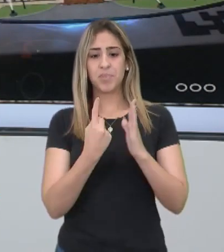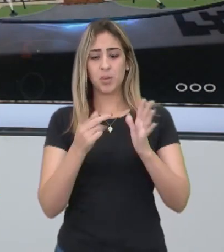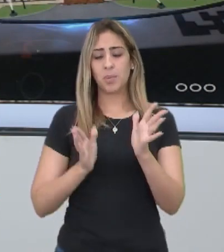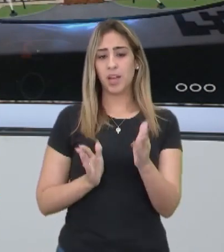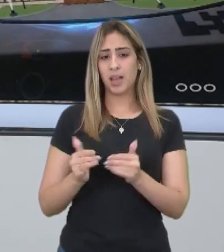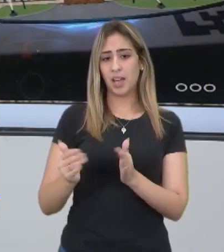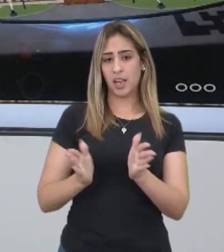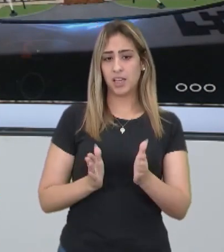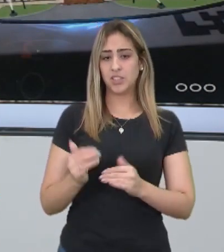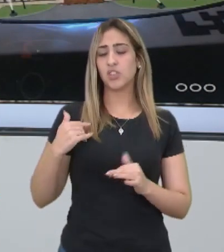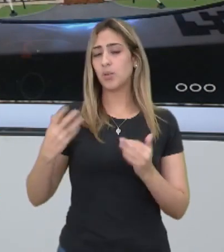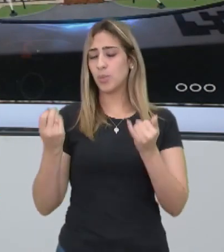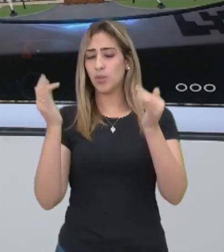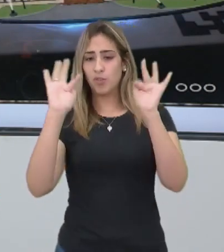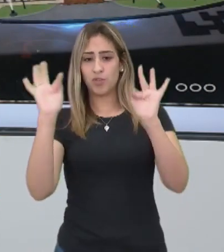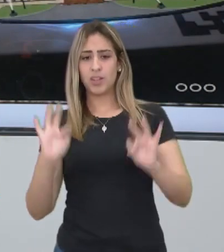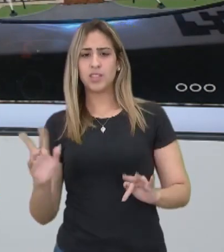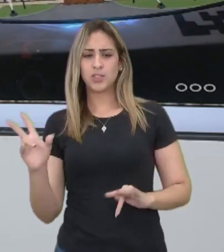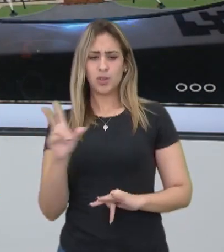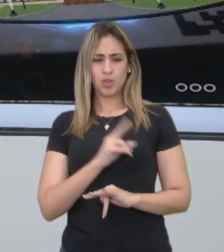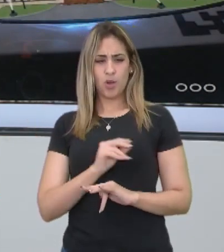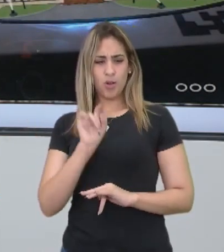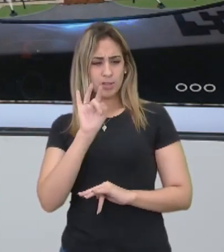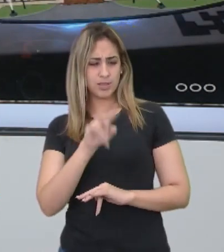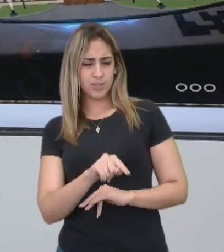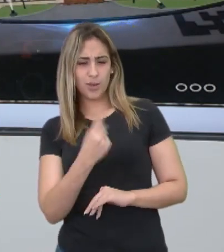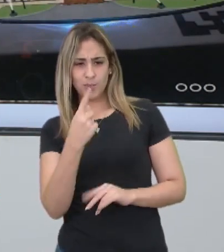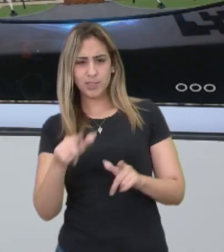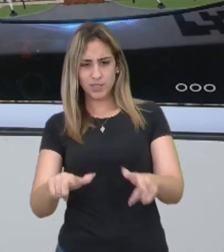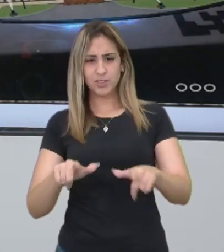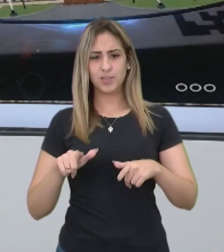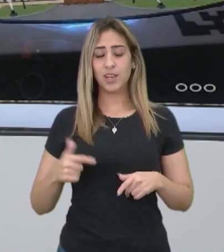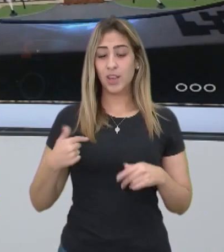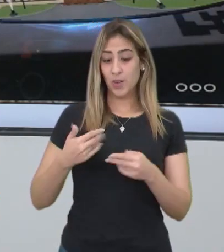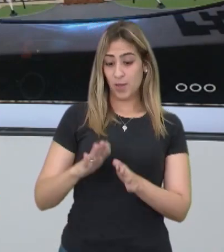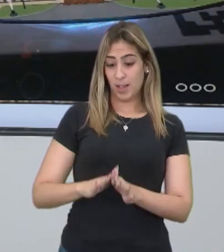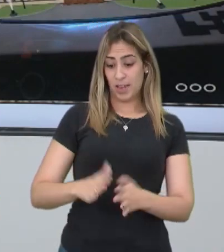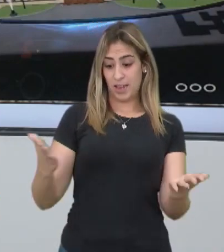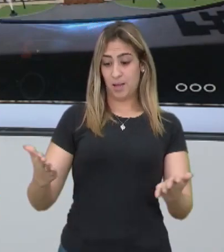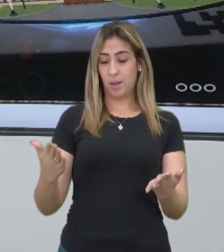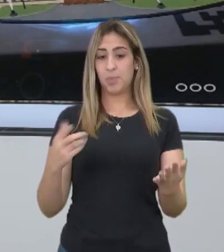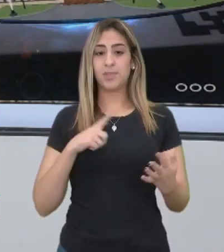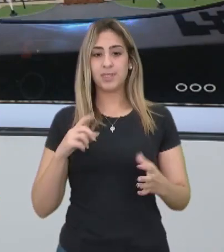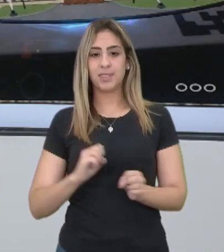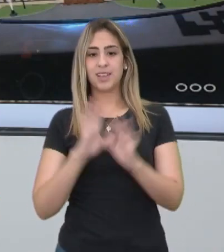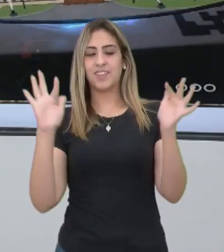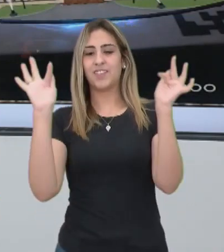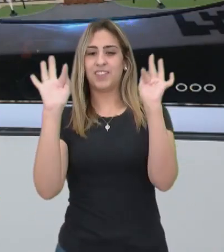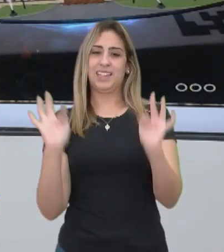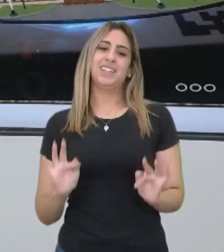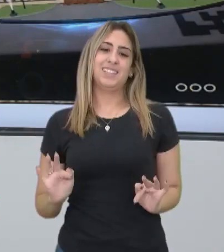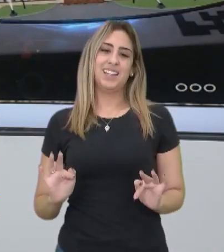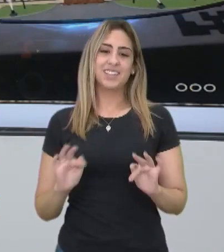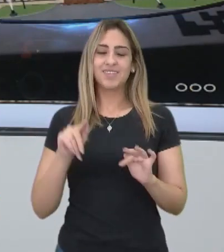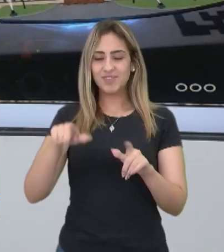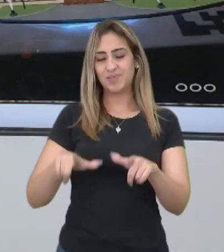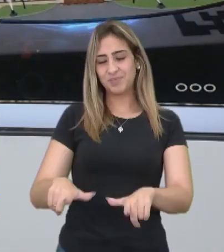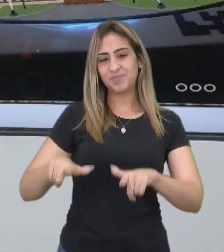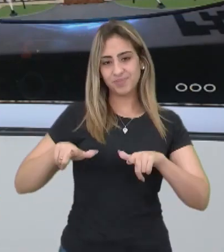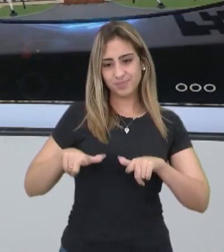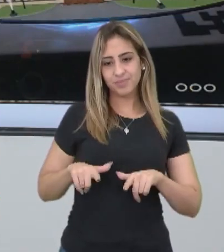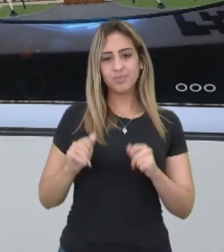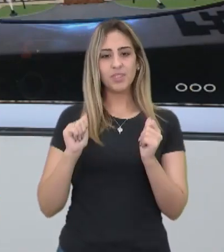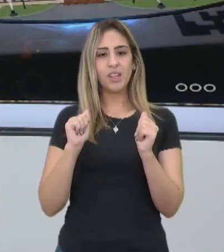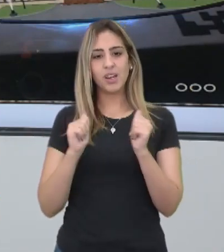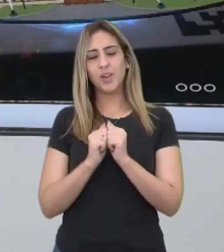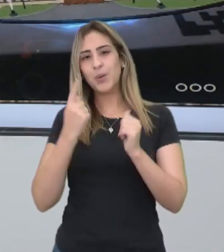caixa toda feliz. Falei, nossa, veio somente o certificado. E na hora que eu abro, tem essa felicidade. Então, o certificado